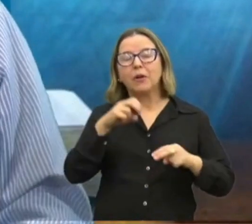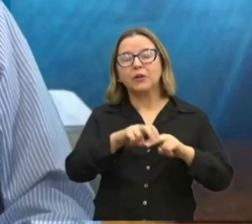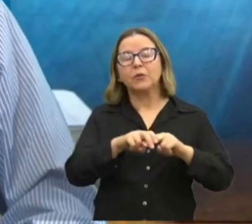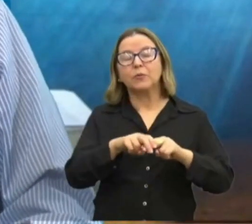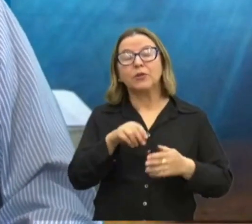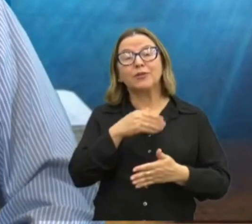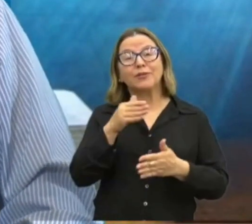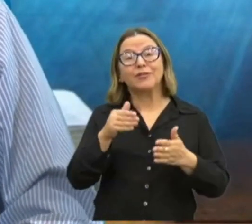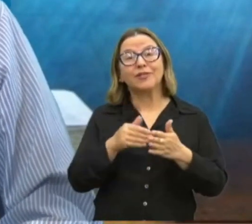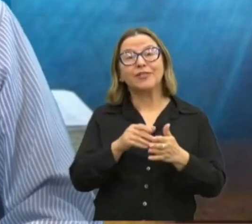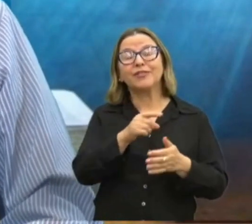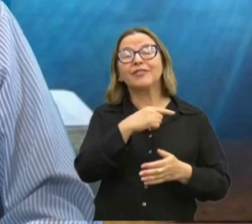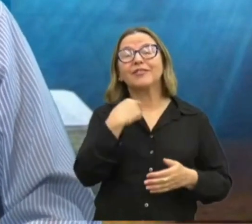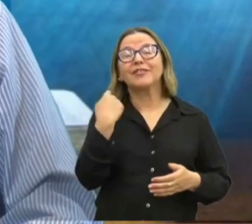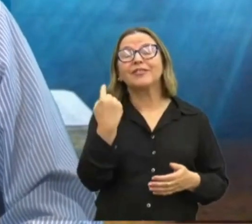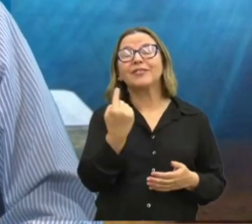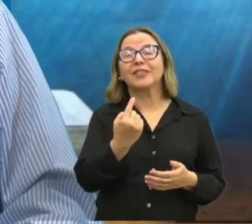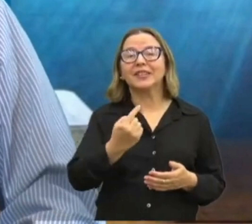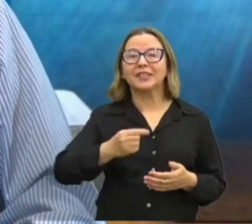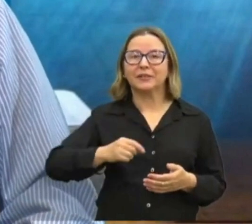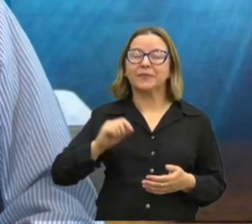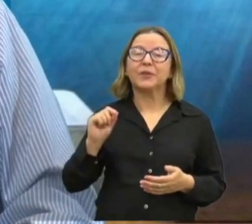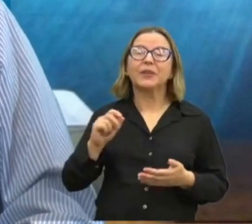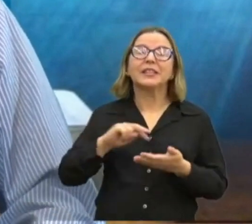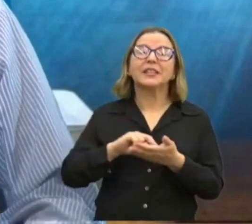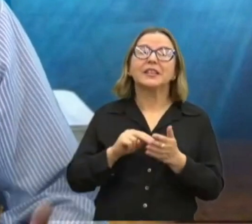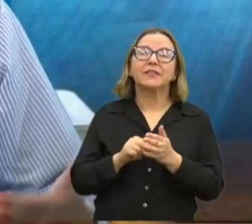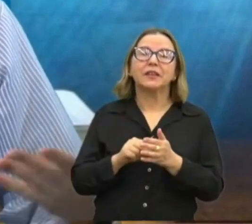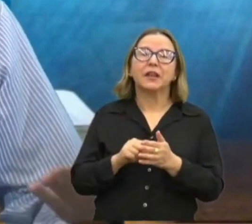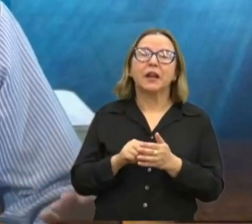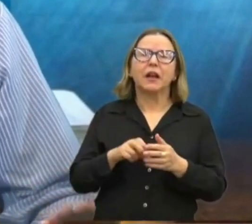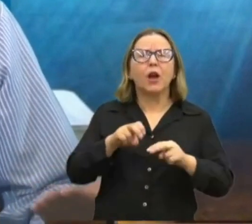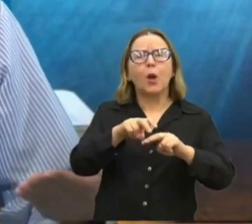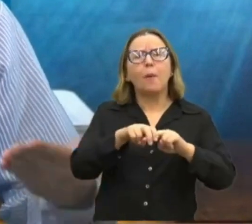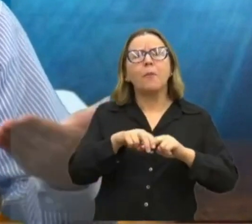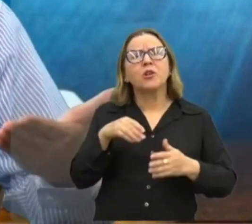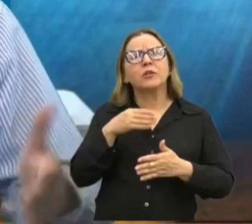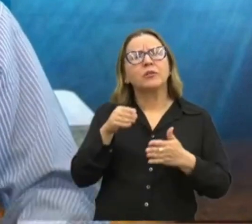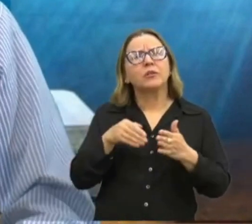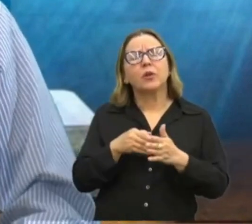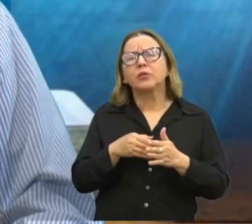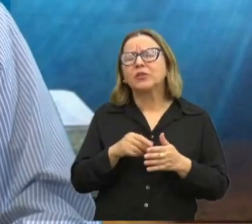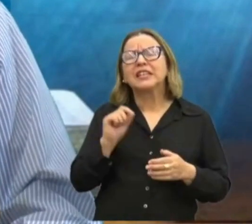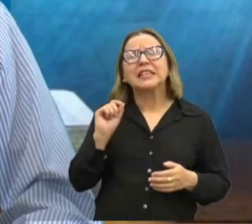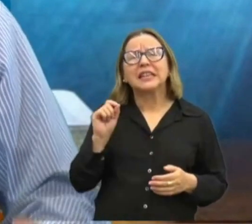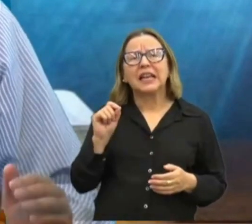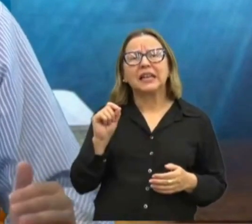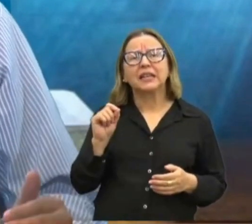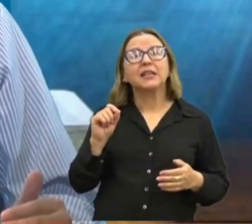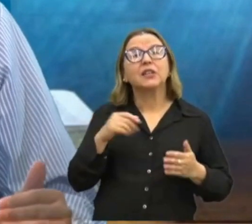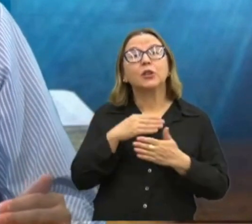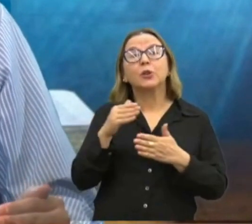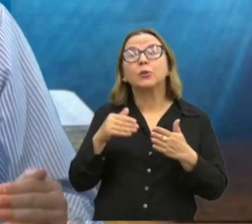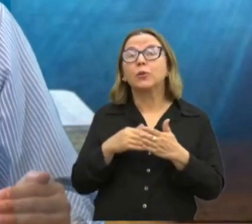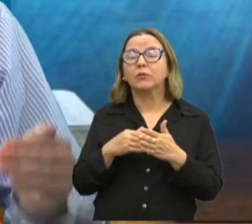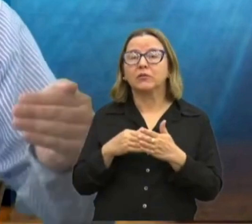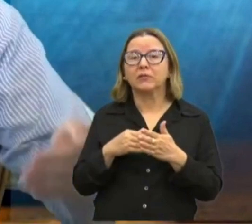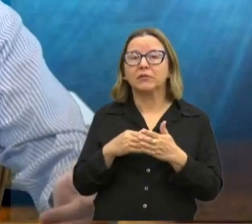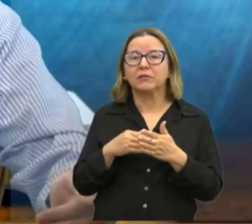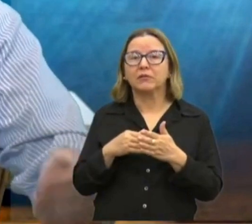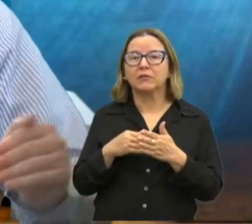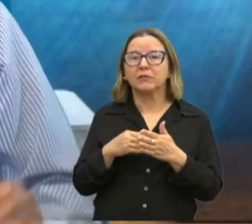por todos nós, o que significa isso? Por todos nós. Quem são esses todos nós por quem